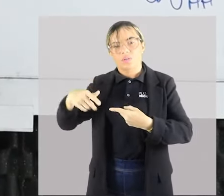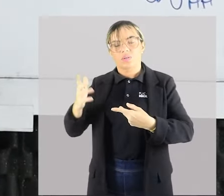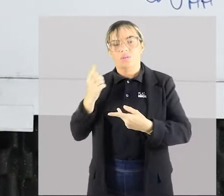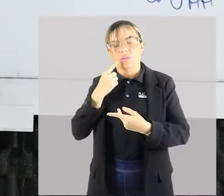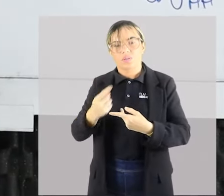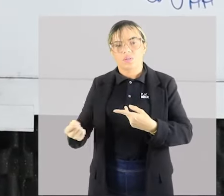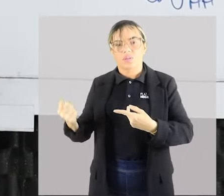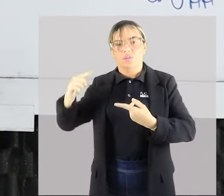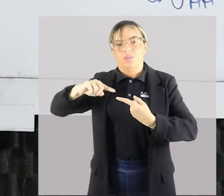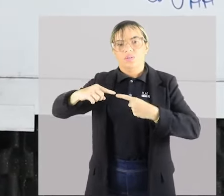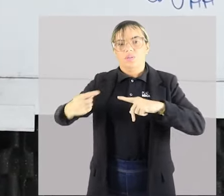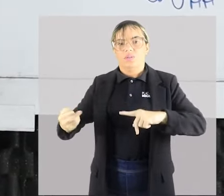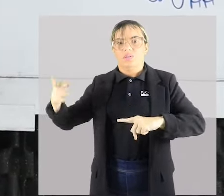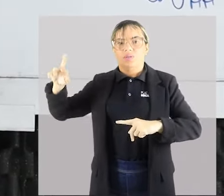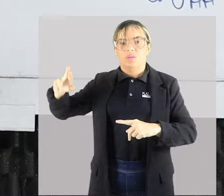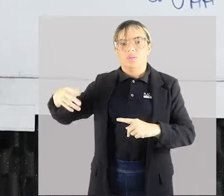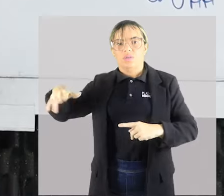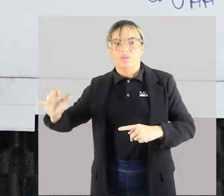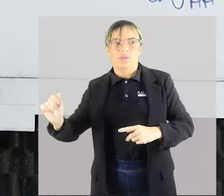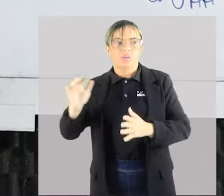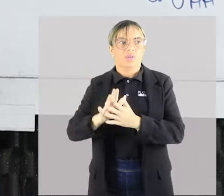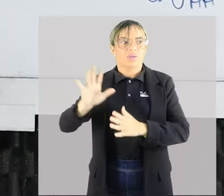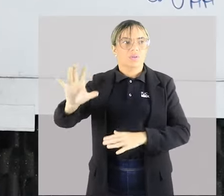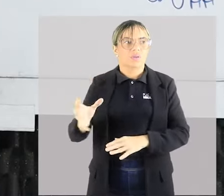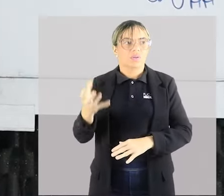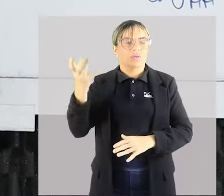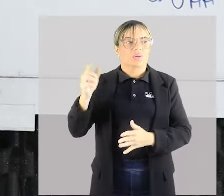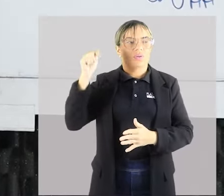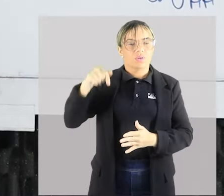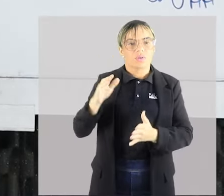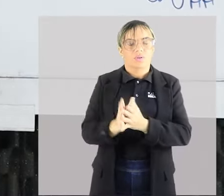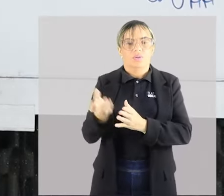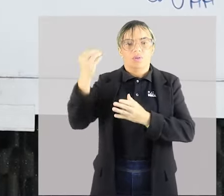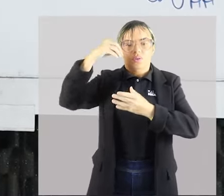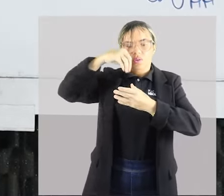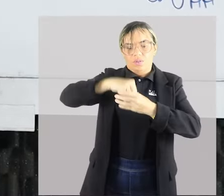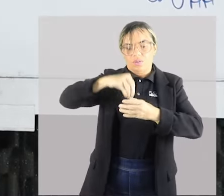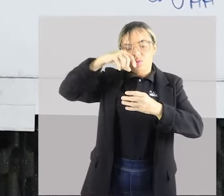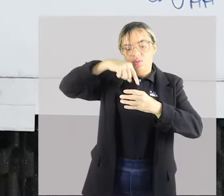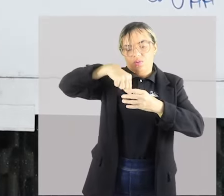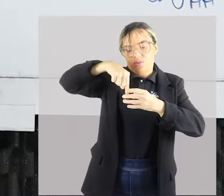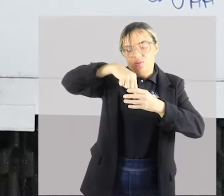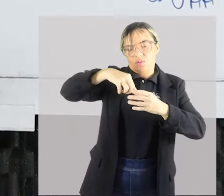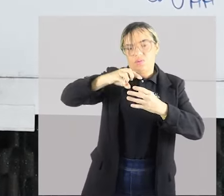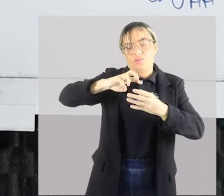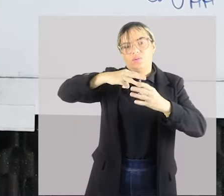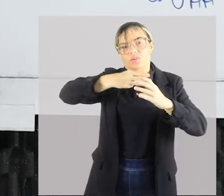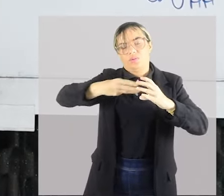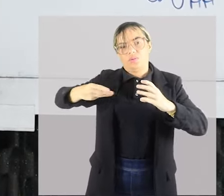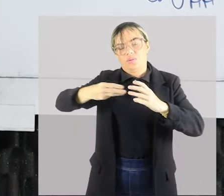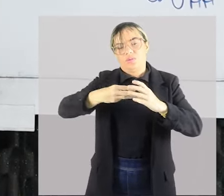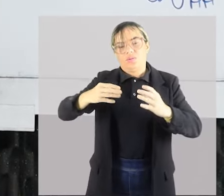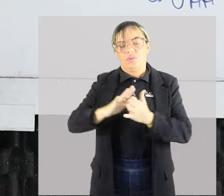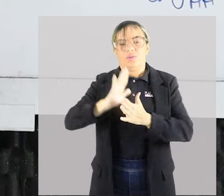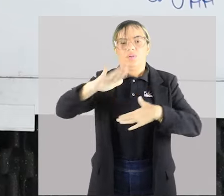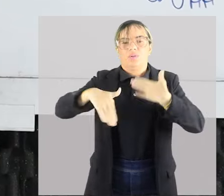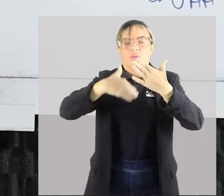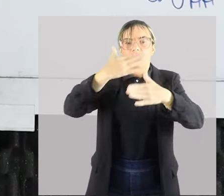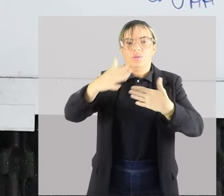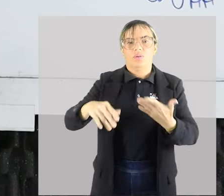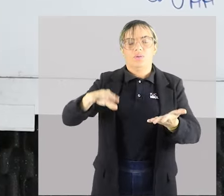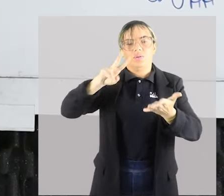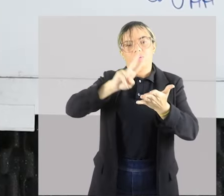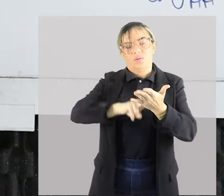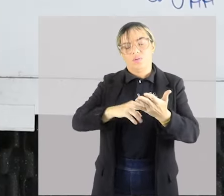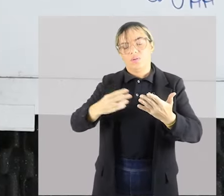de RNA isso acontece gente dentro do núcleo da tua célula Tá certo então esse processo de